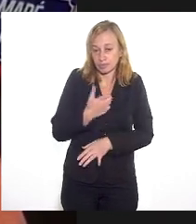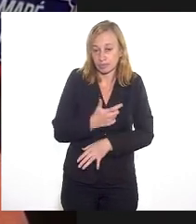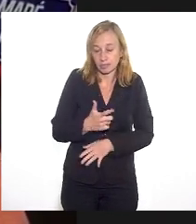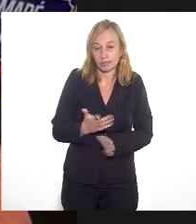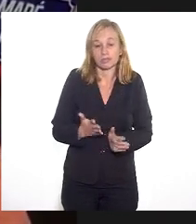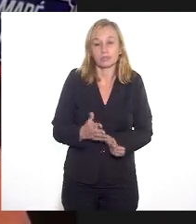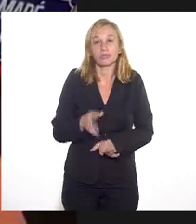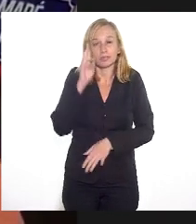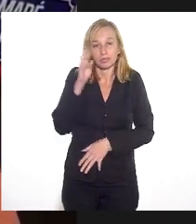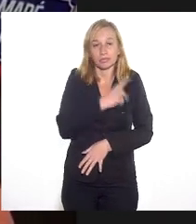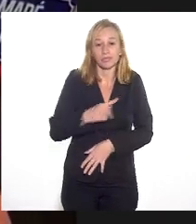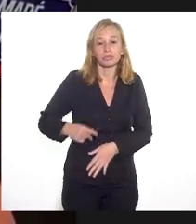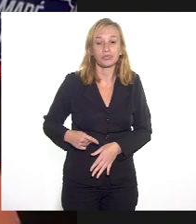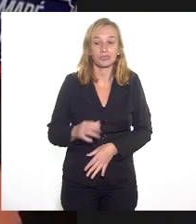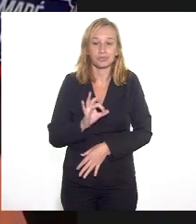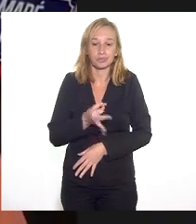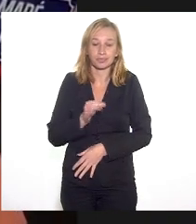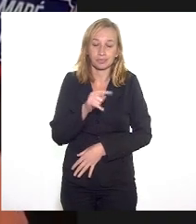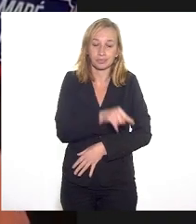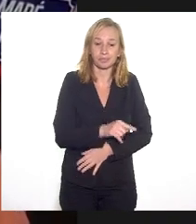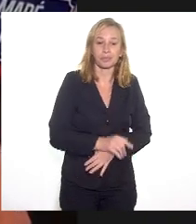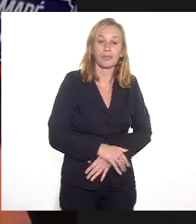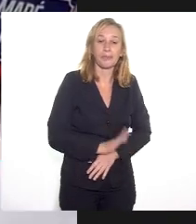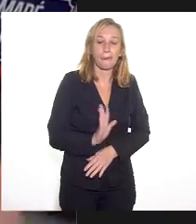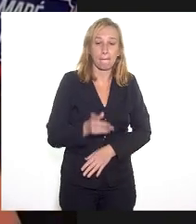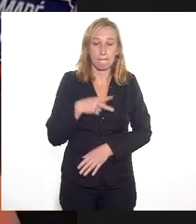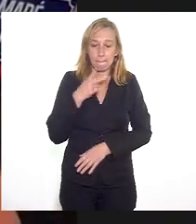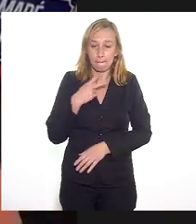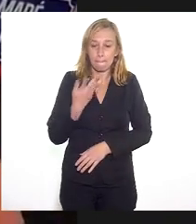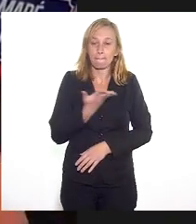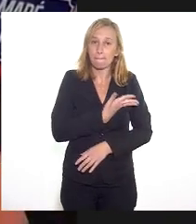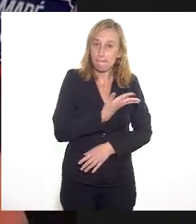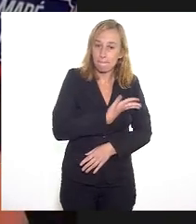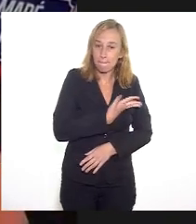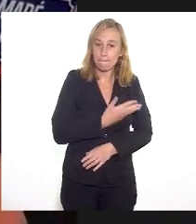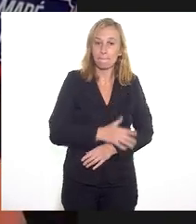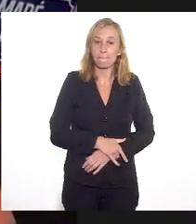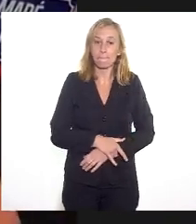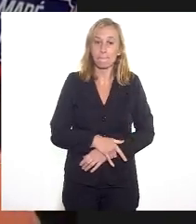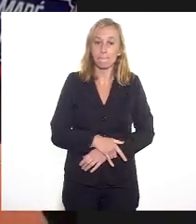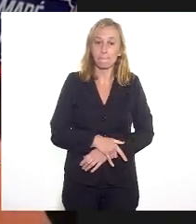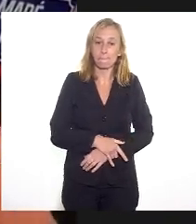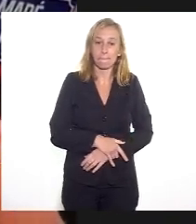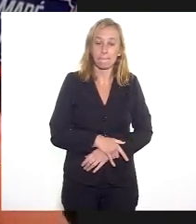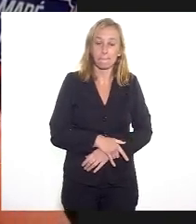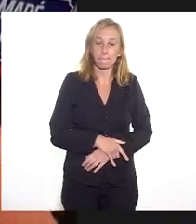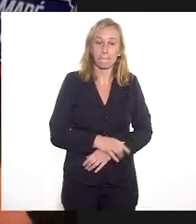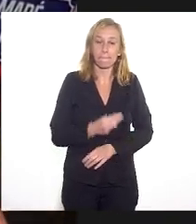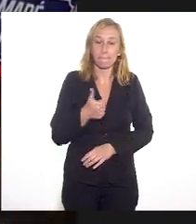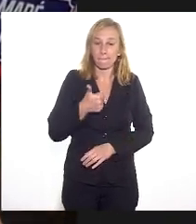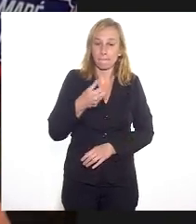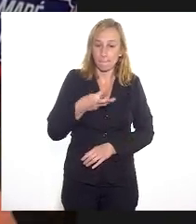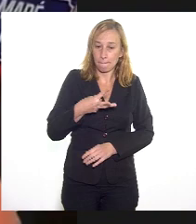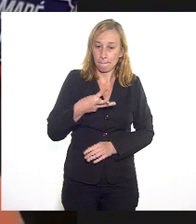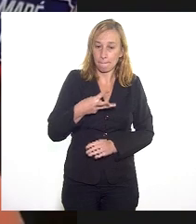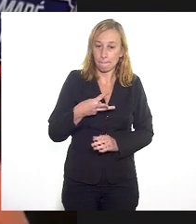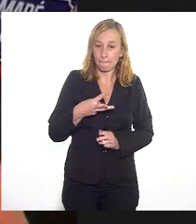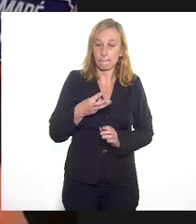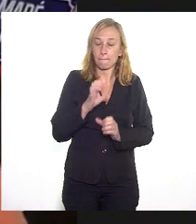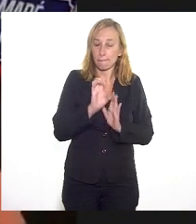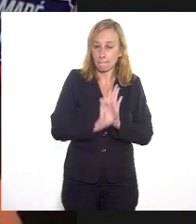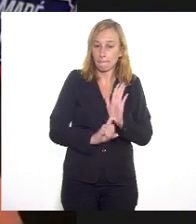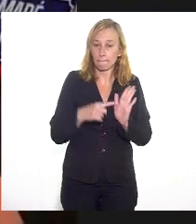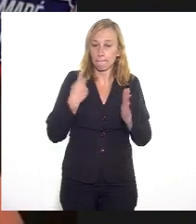senhor presidente, garantindo aqui, e já foi dito aqui pelos meus colegas, foram 13 emendas que nós